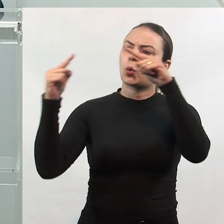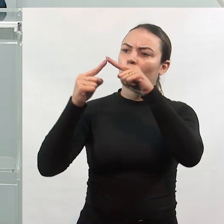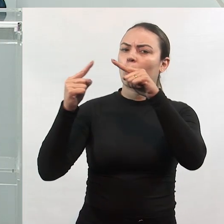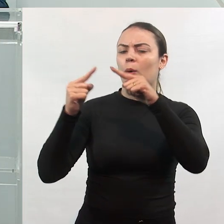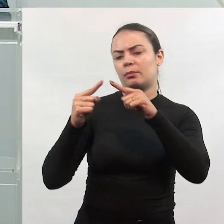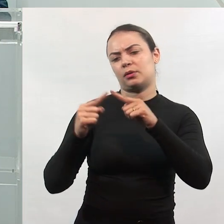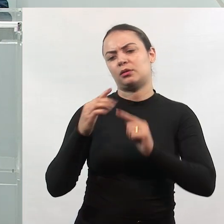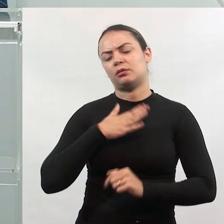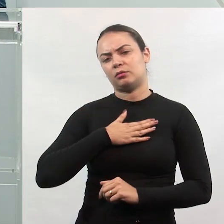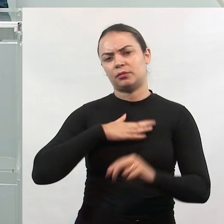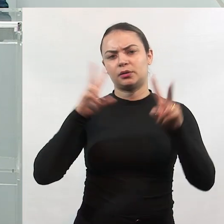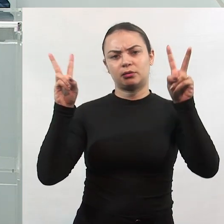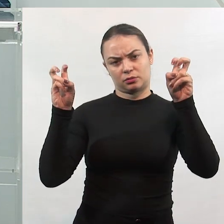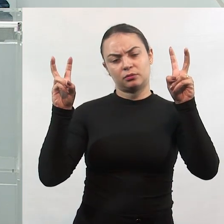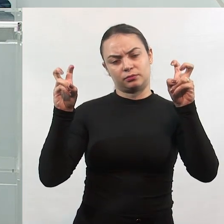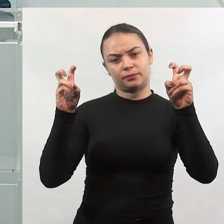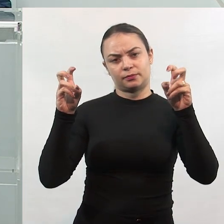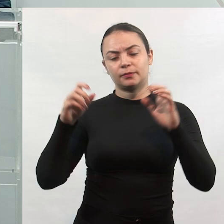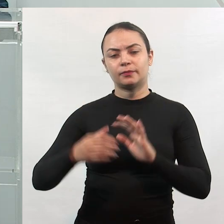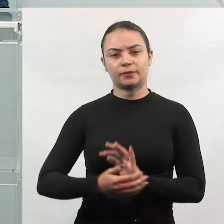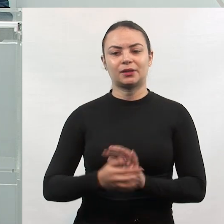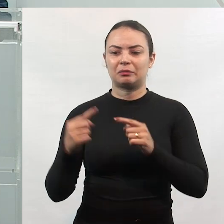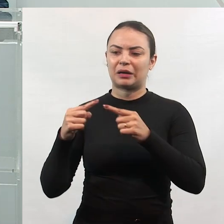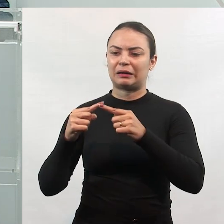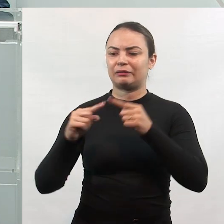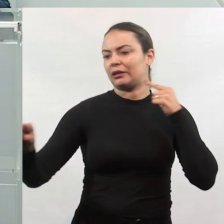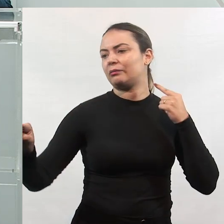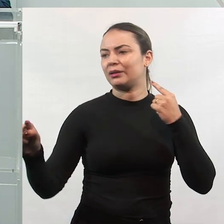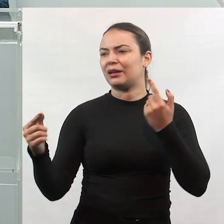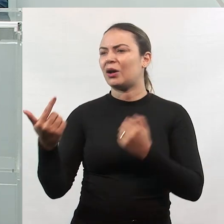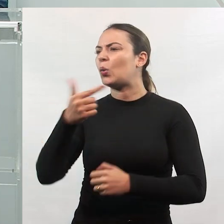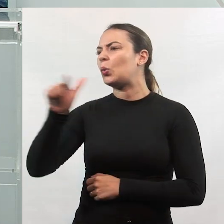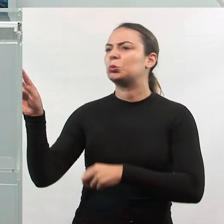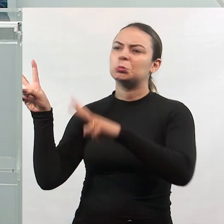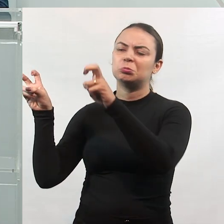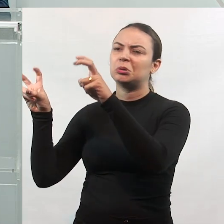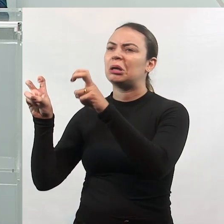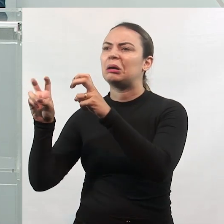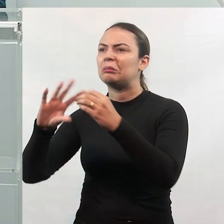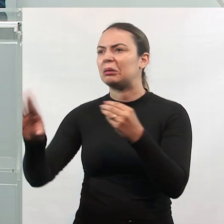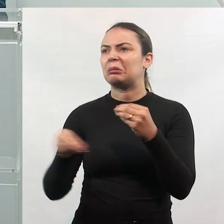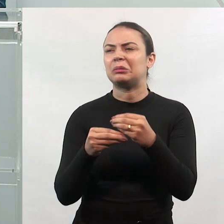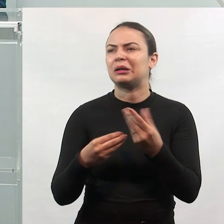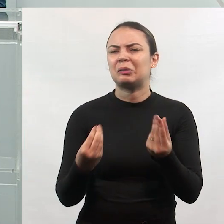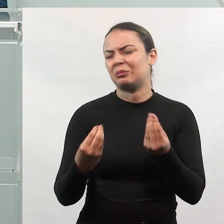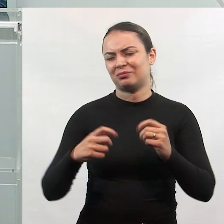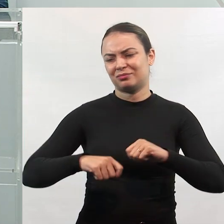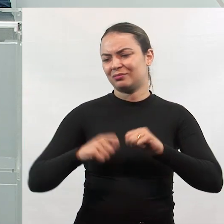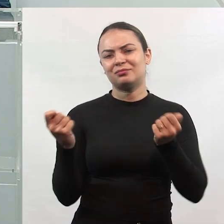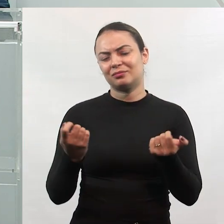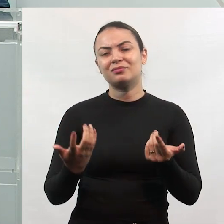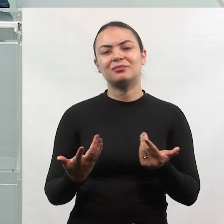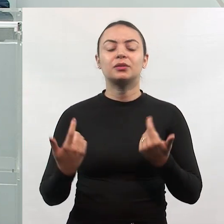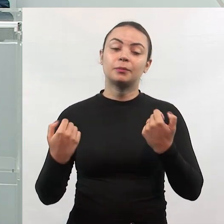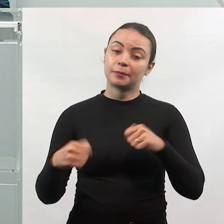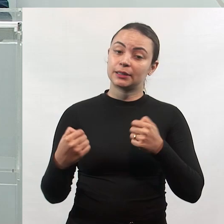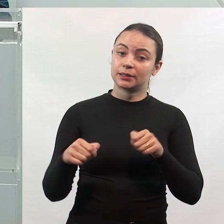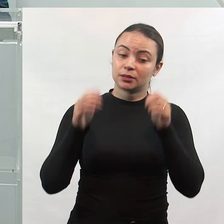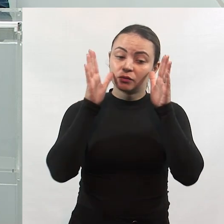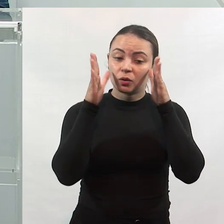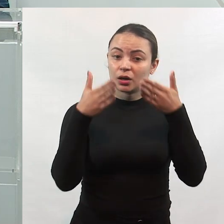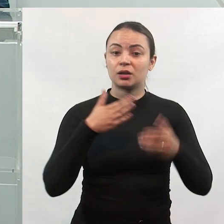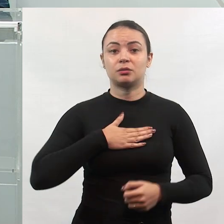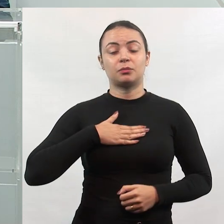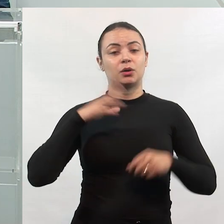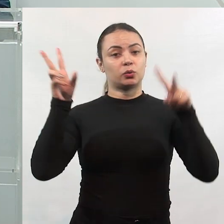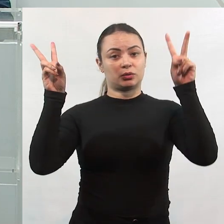professores. Pode ter uma relação com o desempenho acadêmico? Pode, né? Mas o tema central, o teu problema de pesquisa está relacionado com a